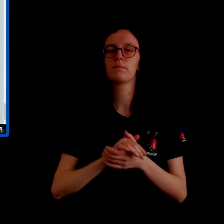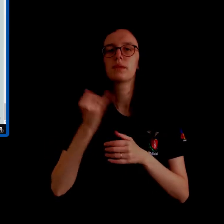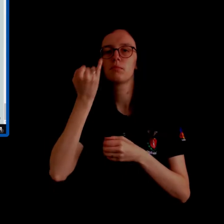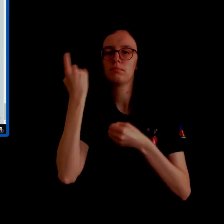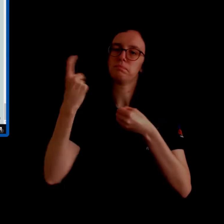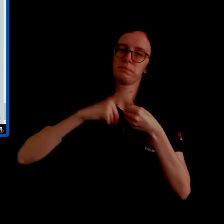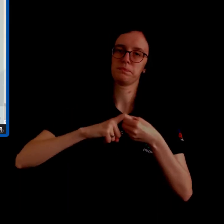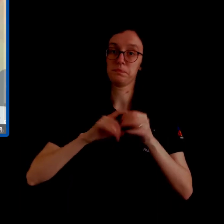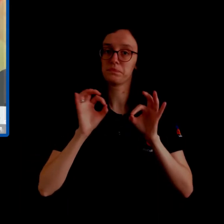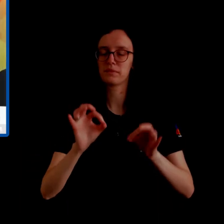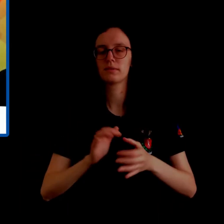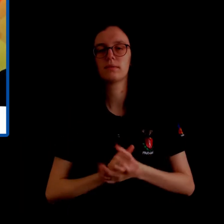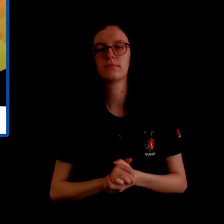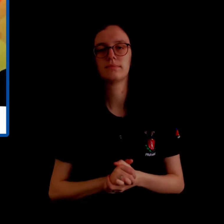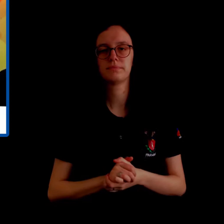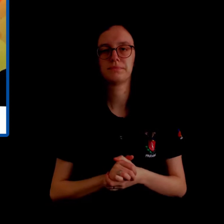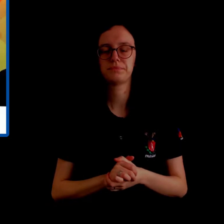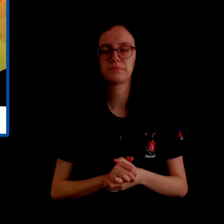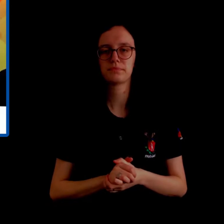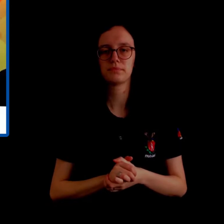tá certo?